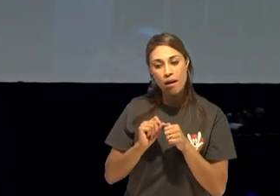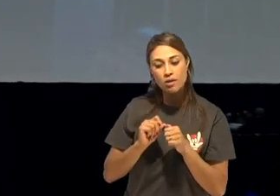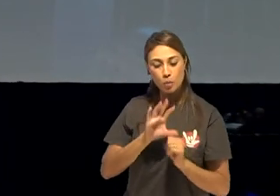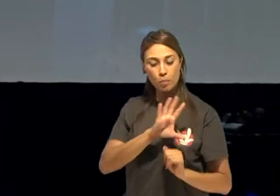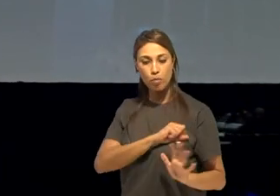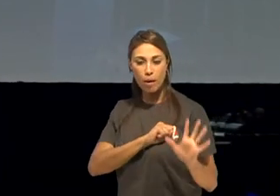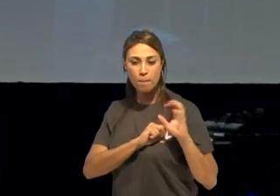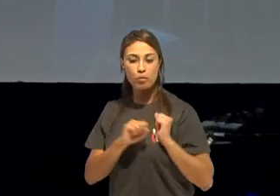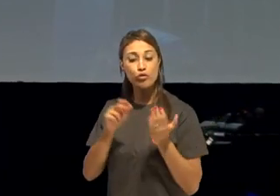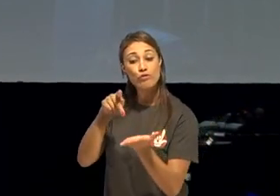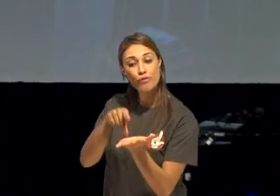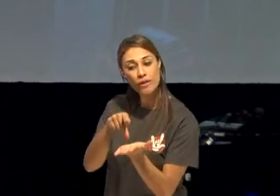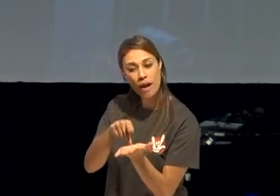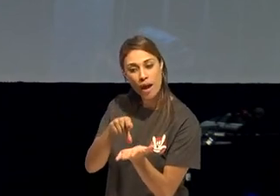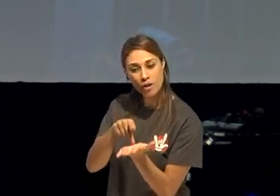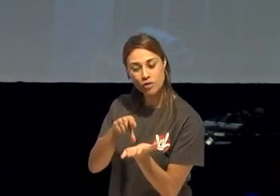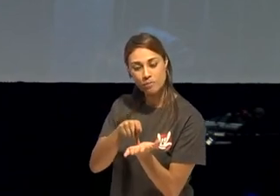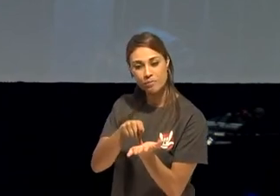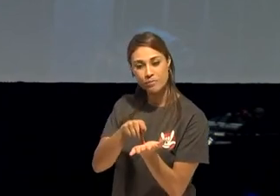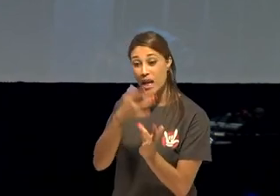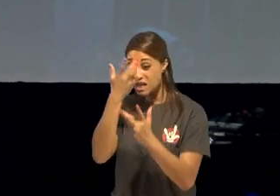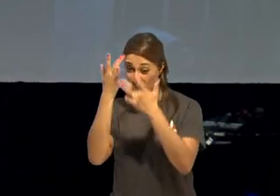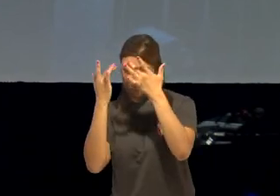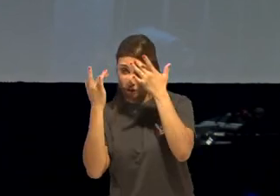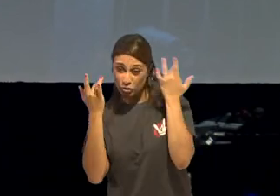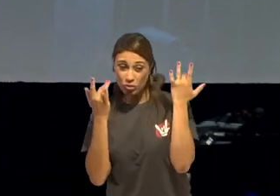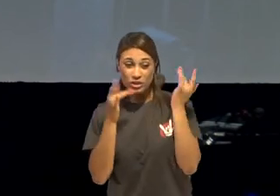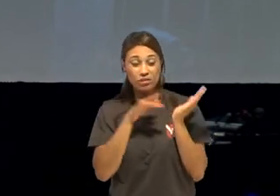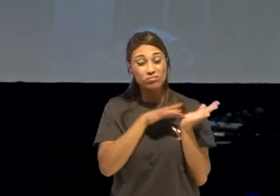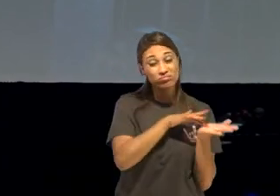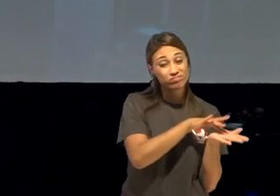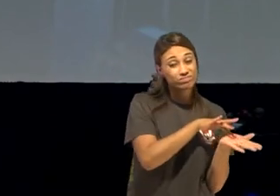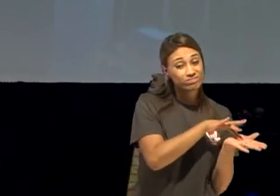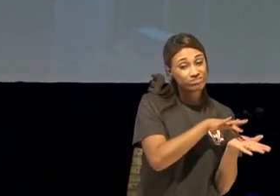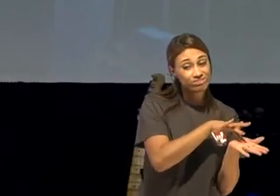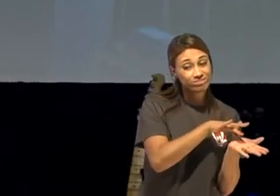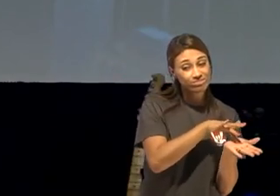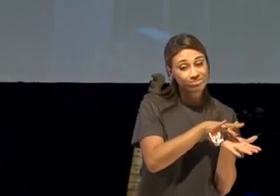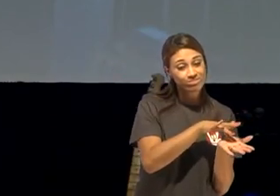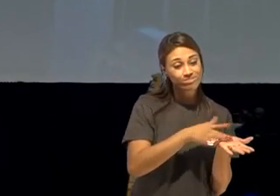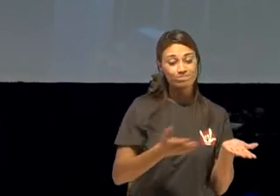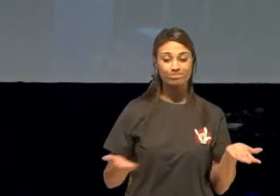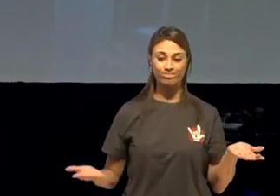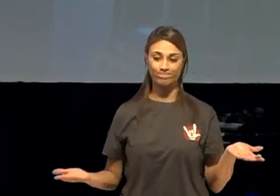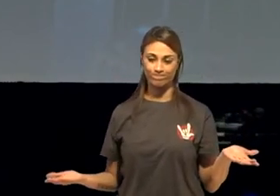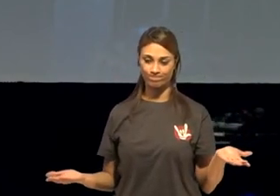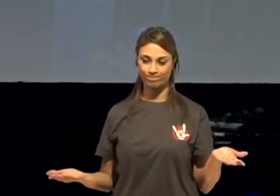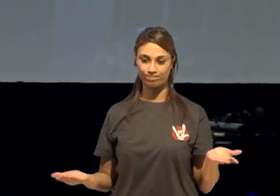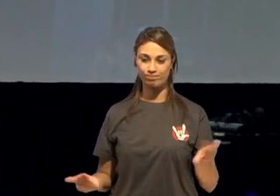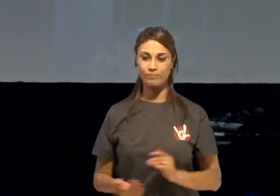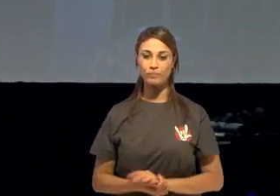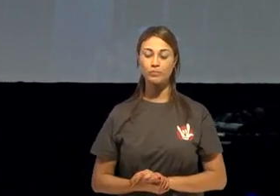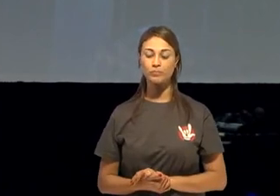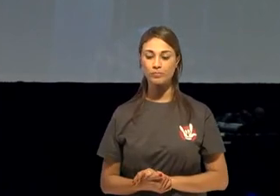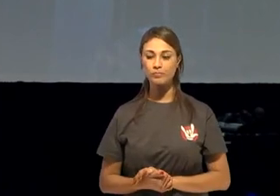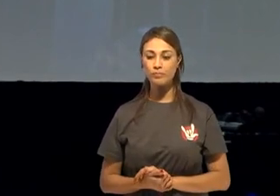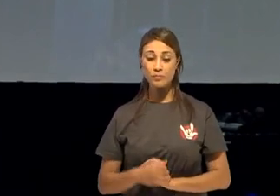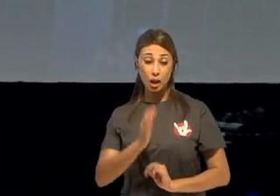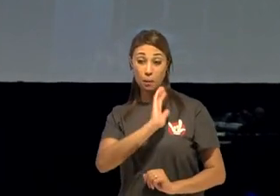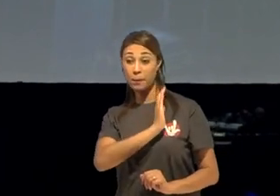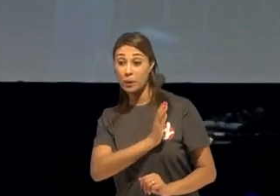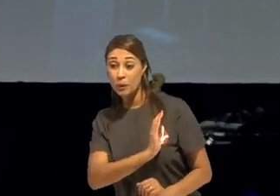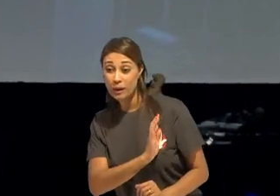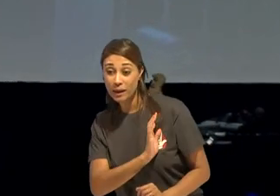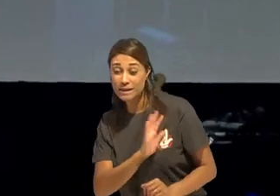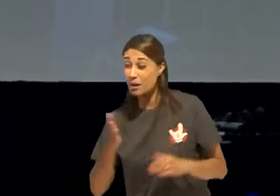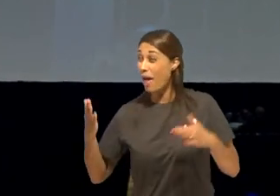Meu irmão, e aí em 1 Tessalonicenses 3, ele fala assim: e como meu coração se alegrou